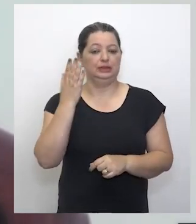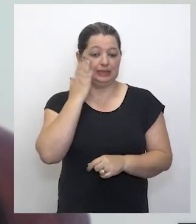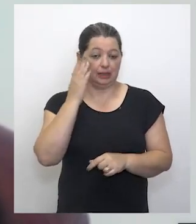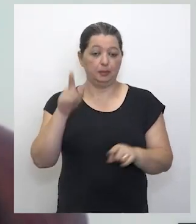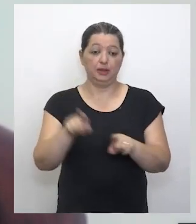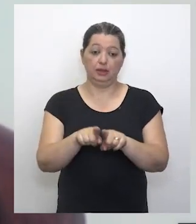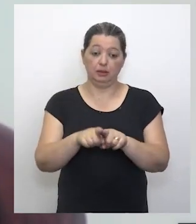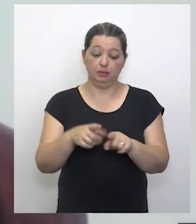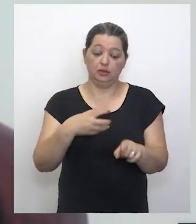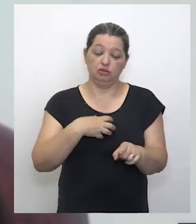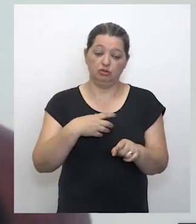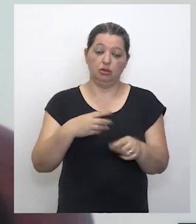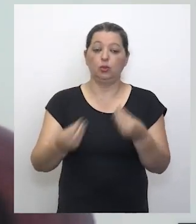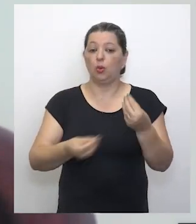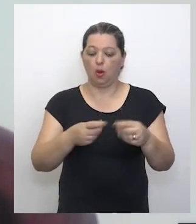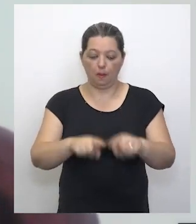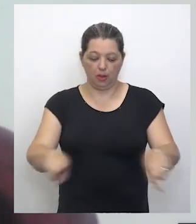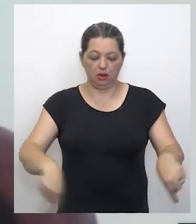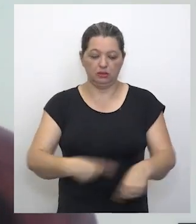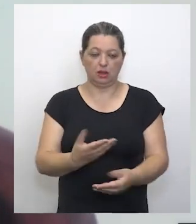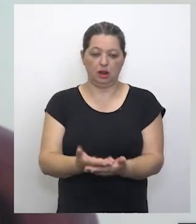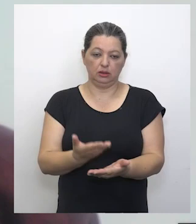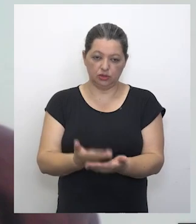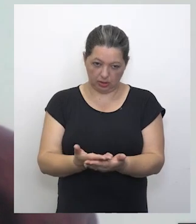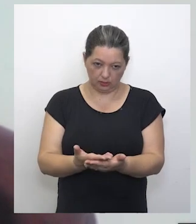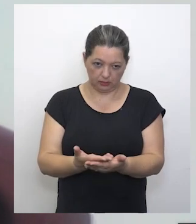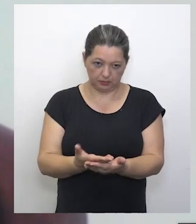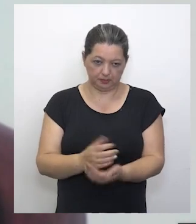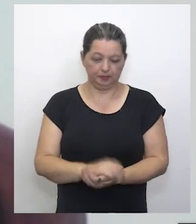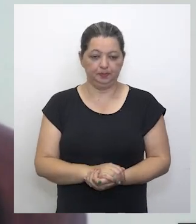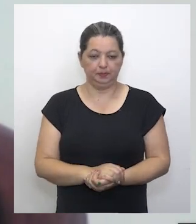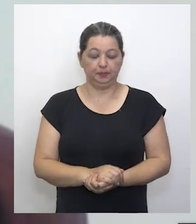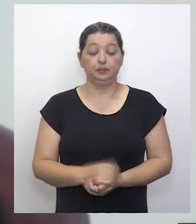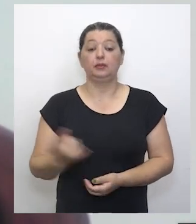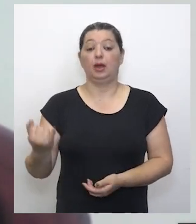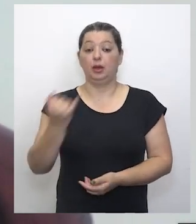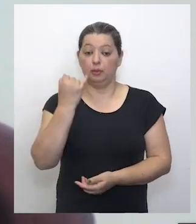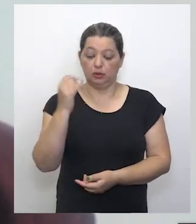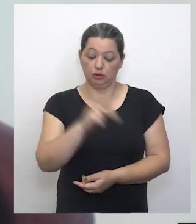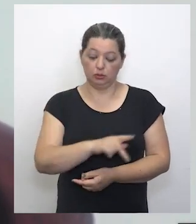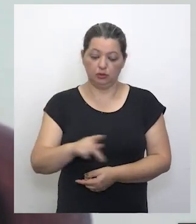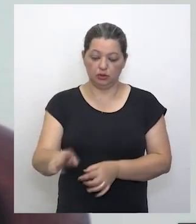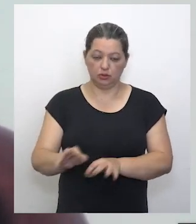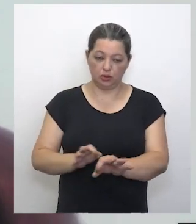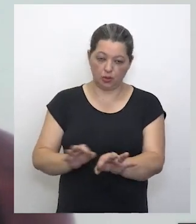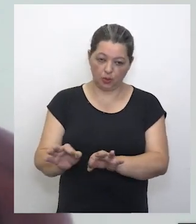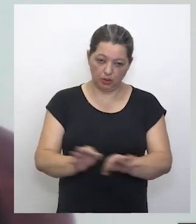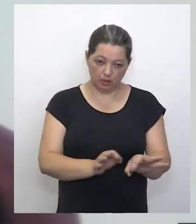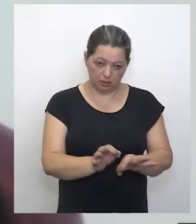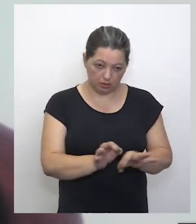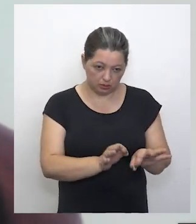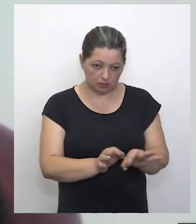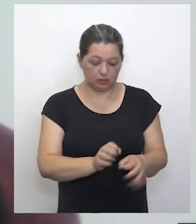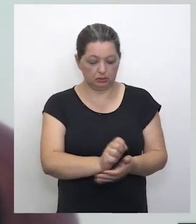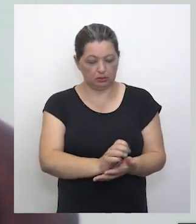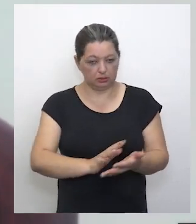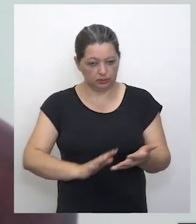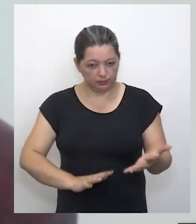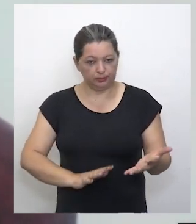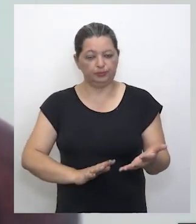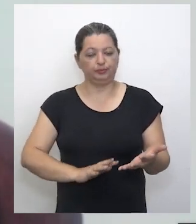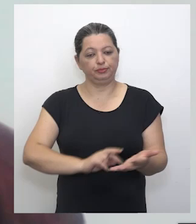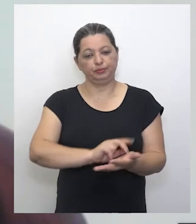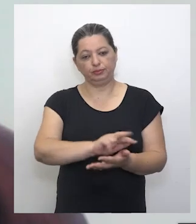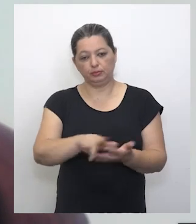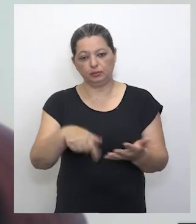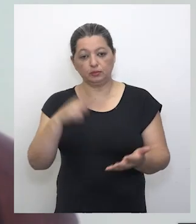né? Então, é importante o professor organizar, né, as suas atividades, o seu dia,